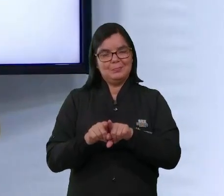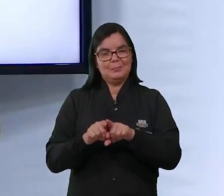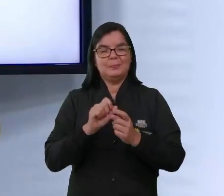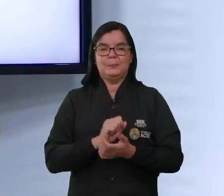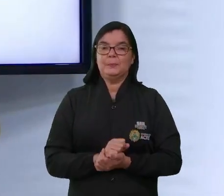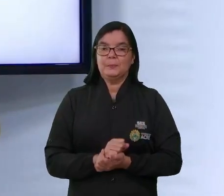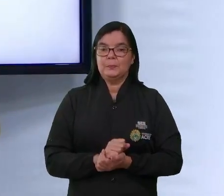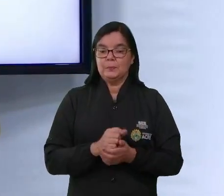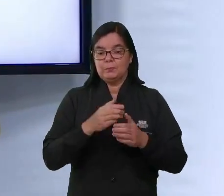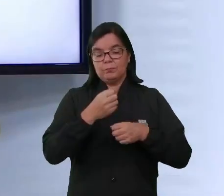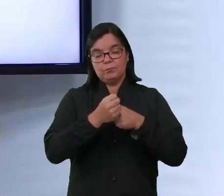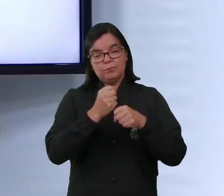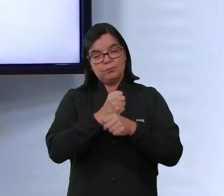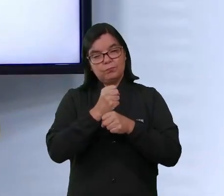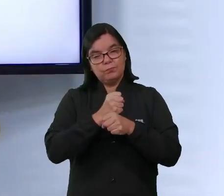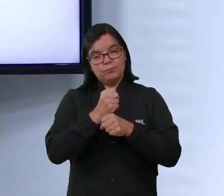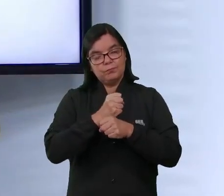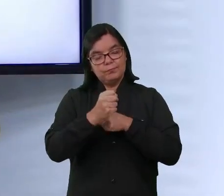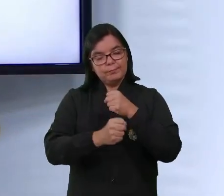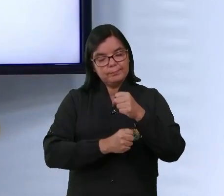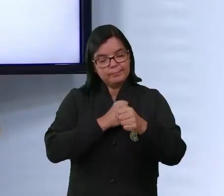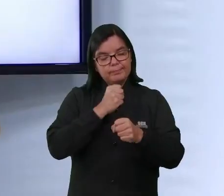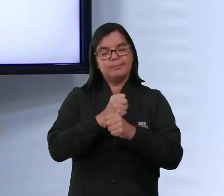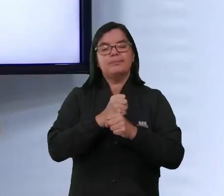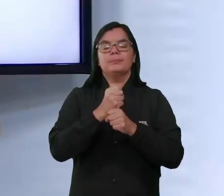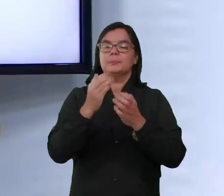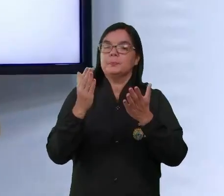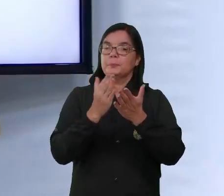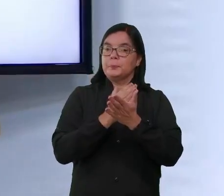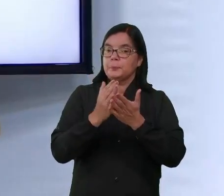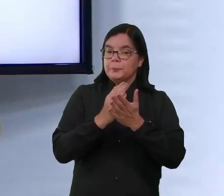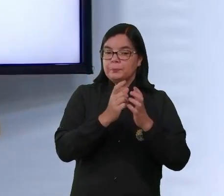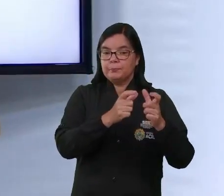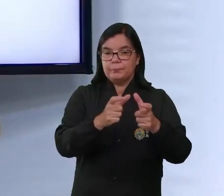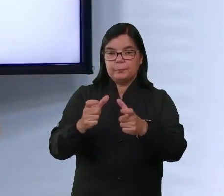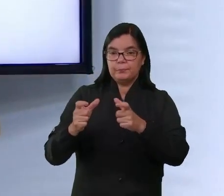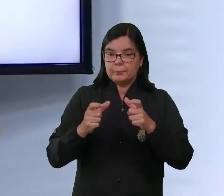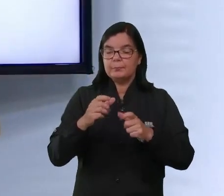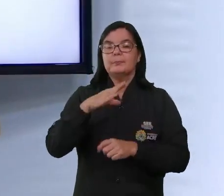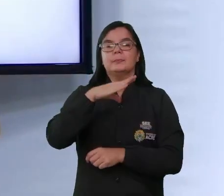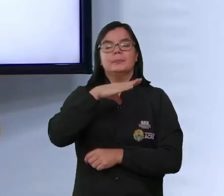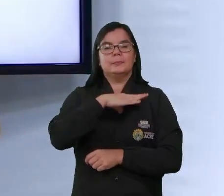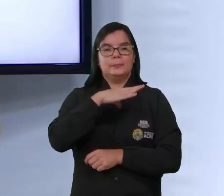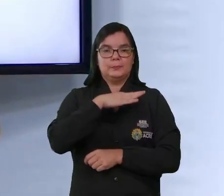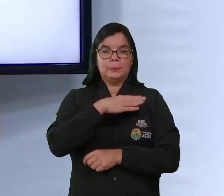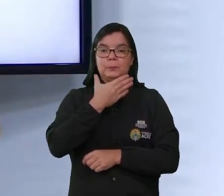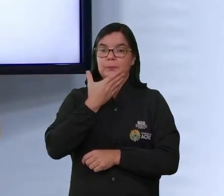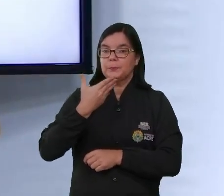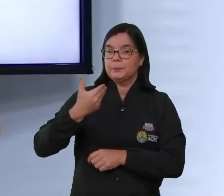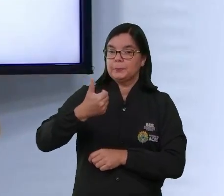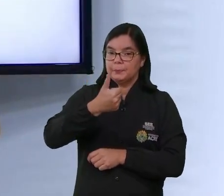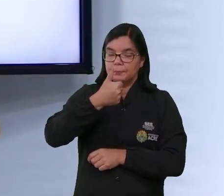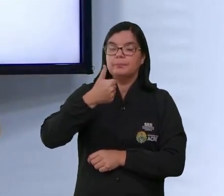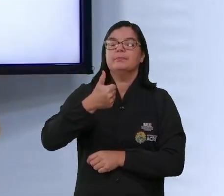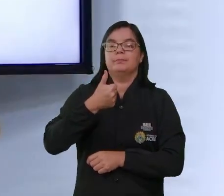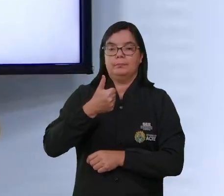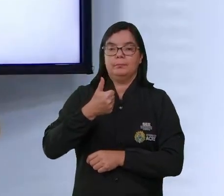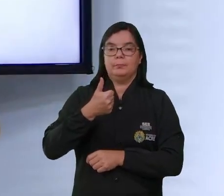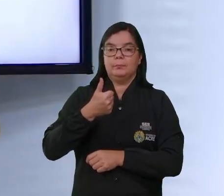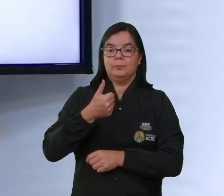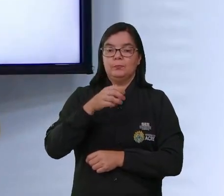com o passar dos anos e das décadas, algumas localidades da cidade, ou melhor colocando,